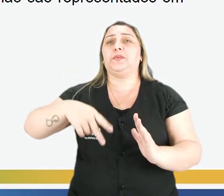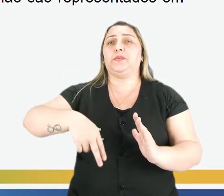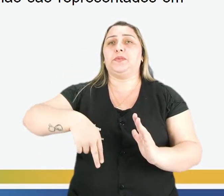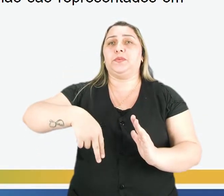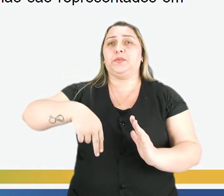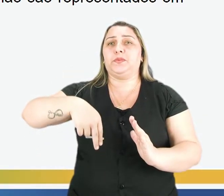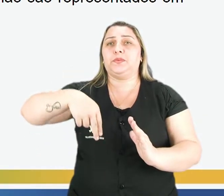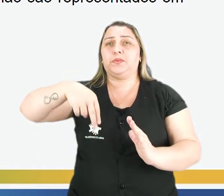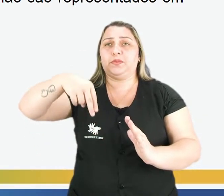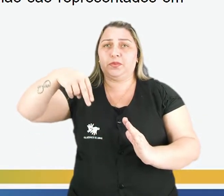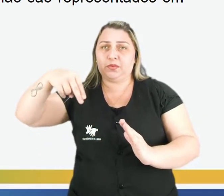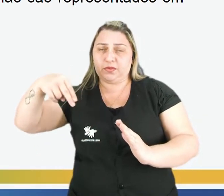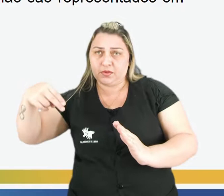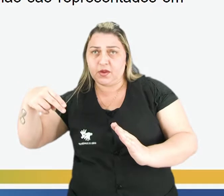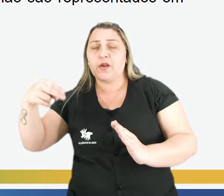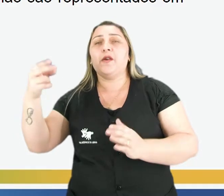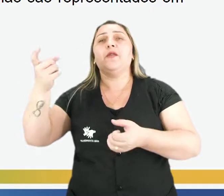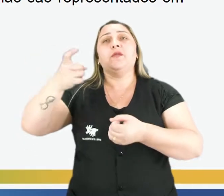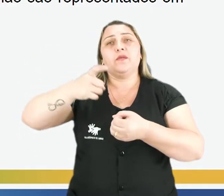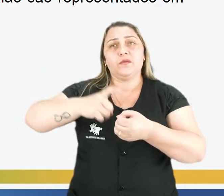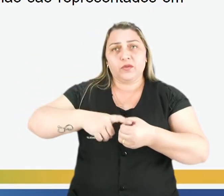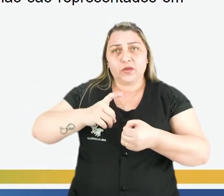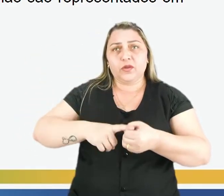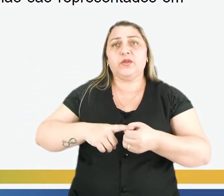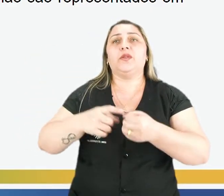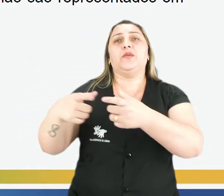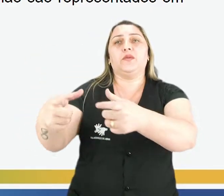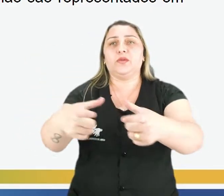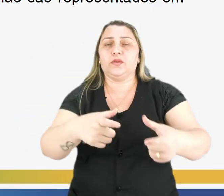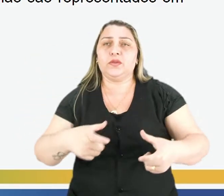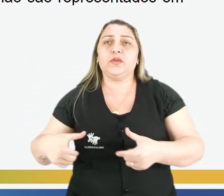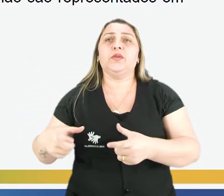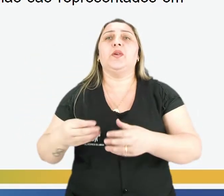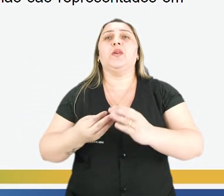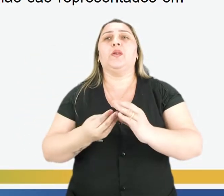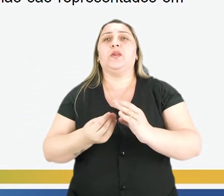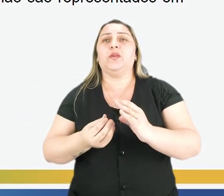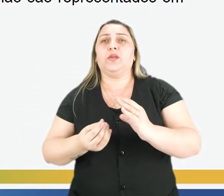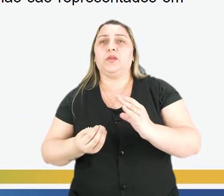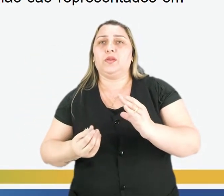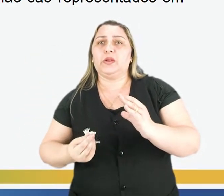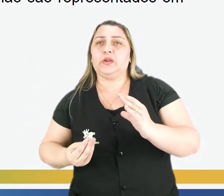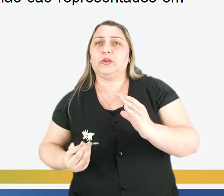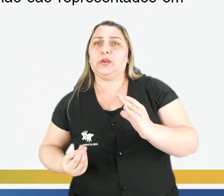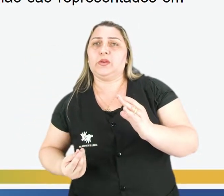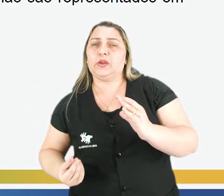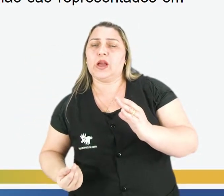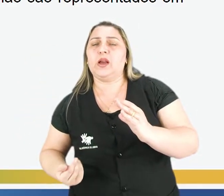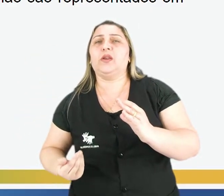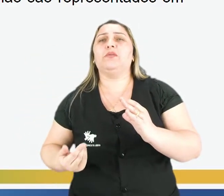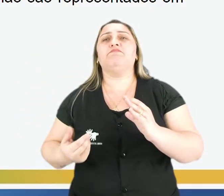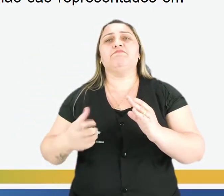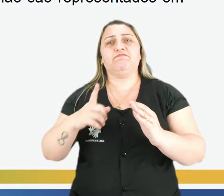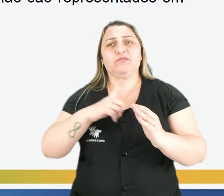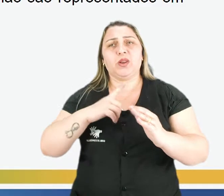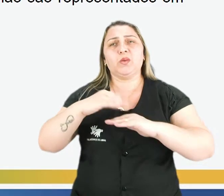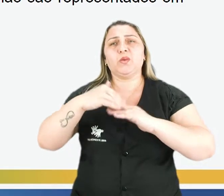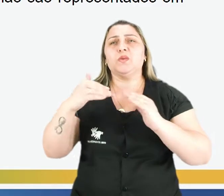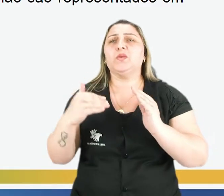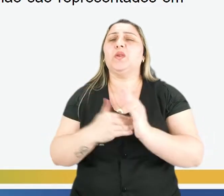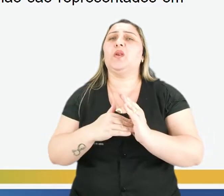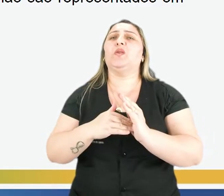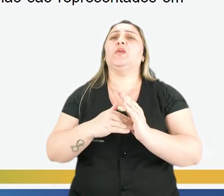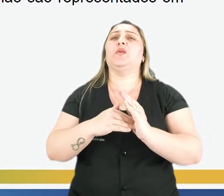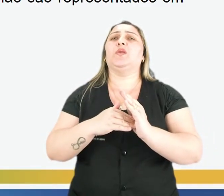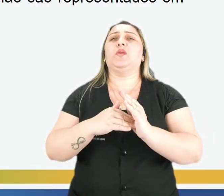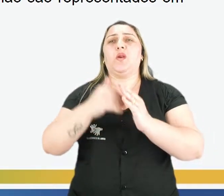tornam-se disponíveis novamente no ambiente. Os decompositores atuam em todos os organismos após